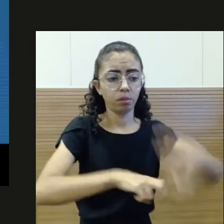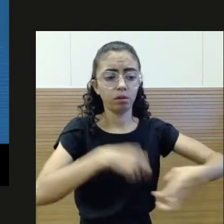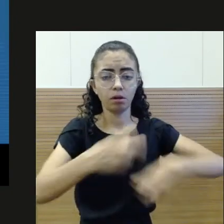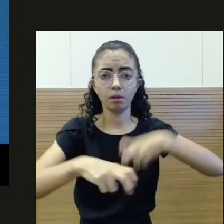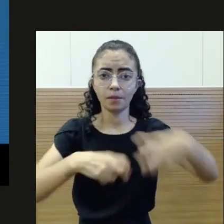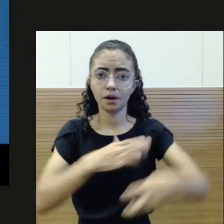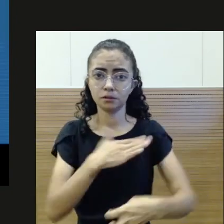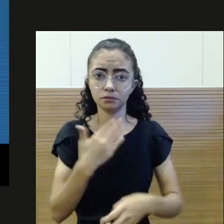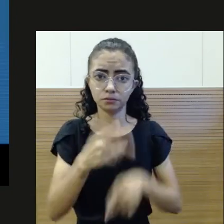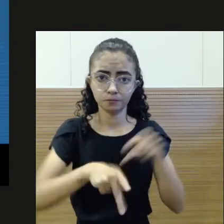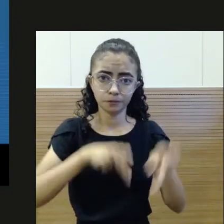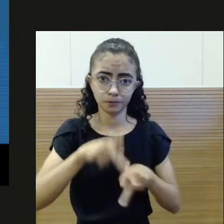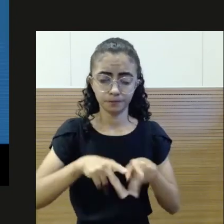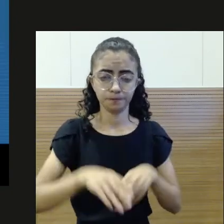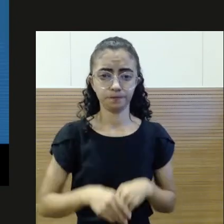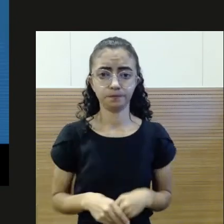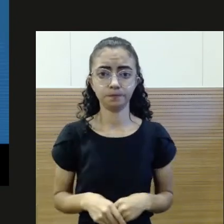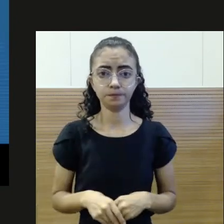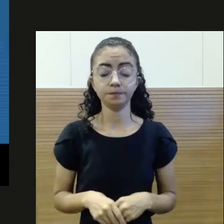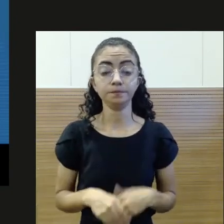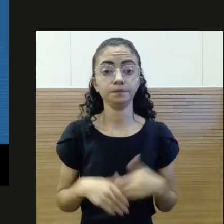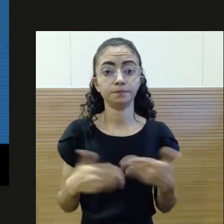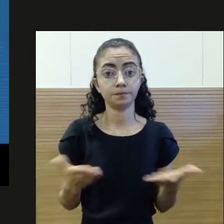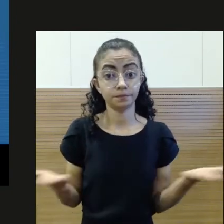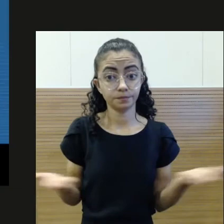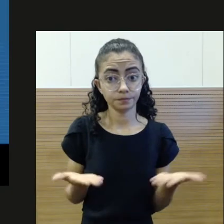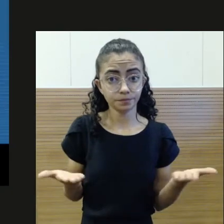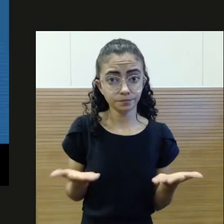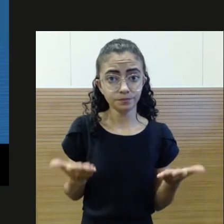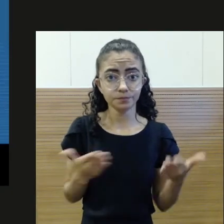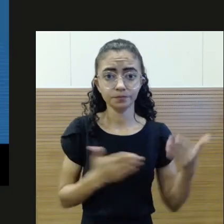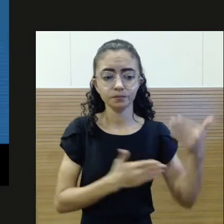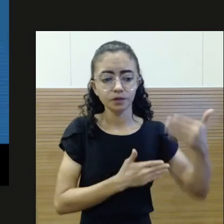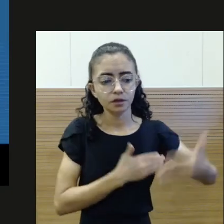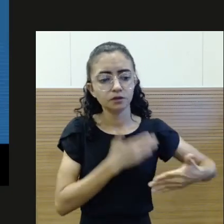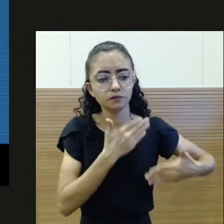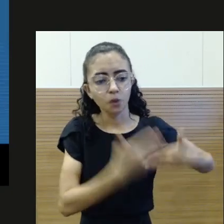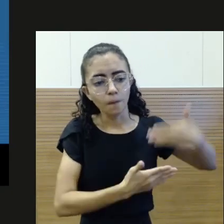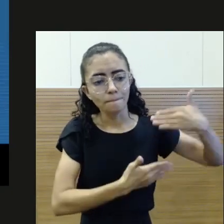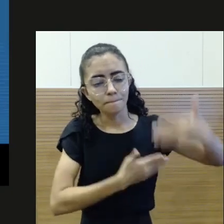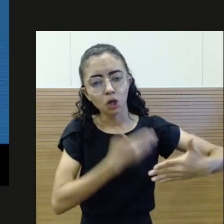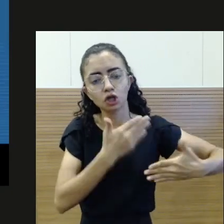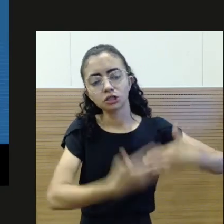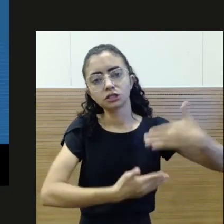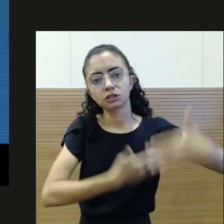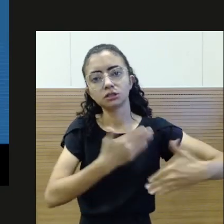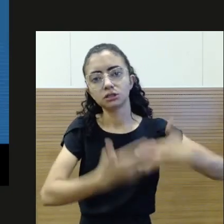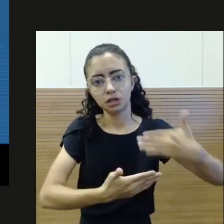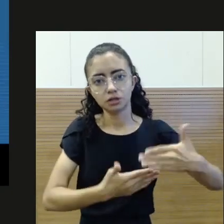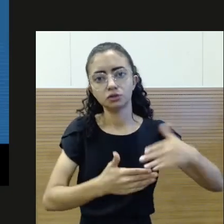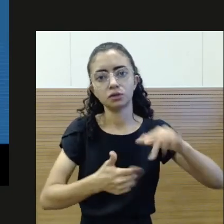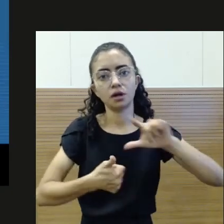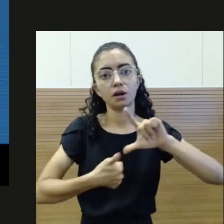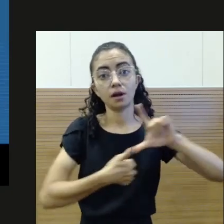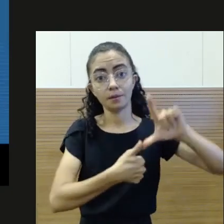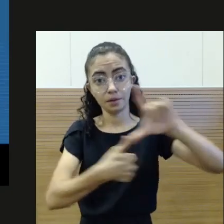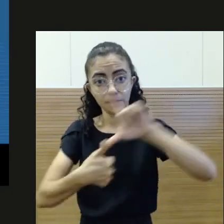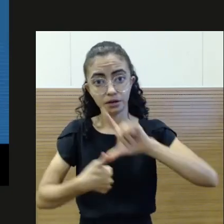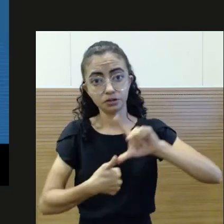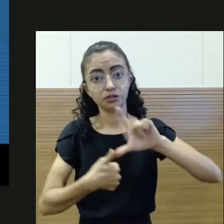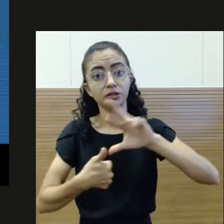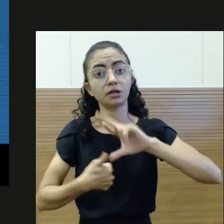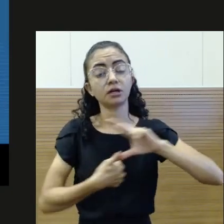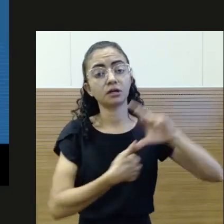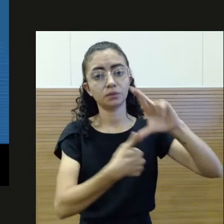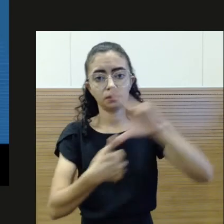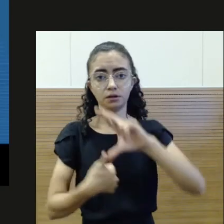né? E a gente hoje passou por um processo de evolução na América Latina e no Caribe, para